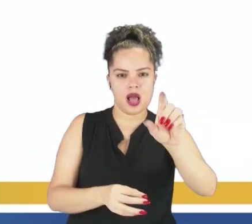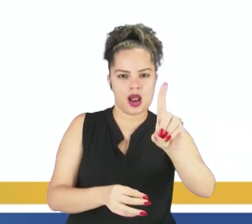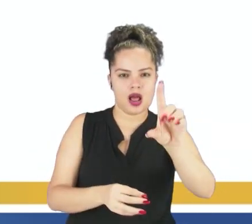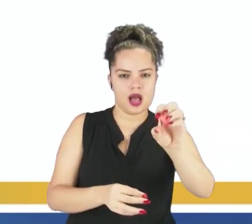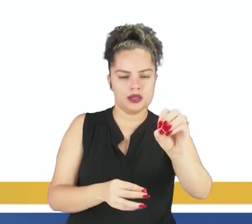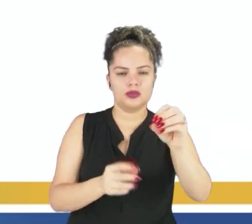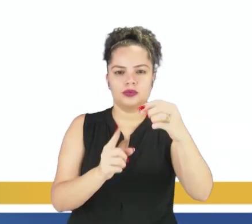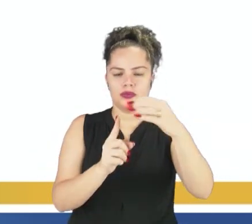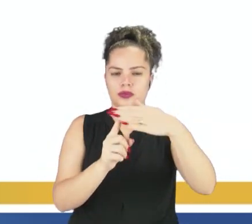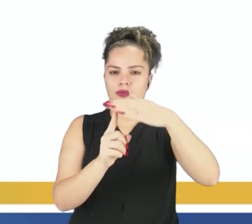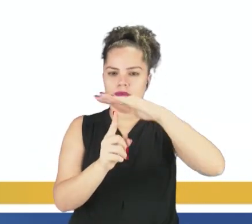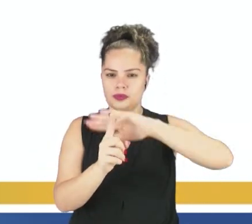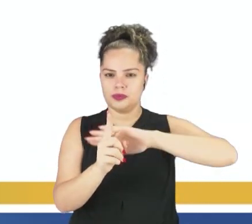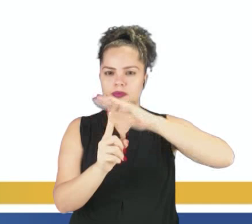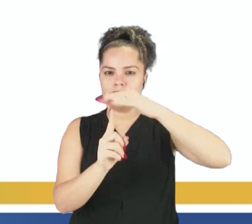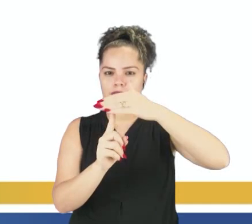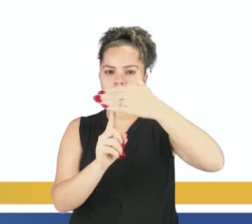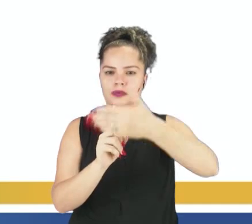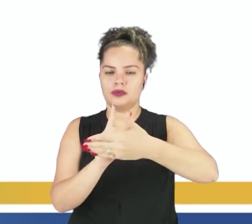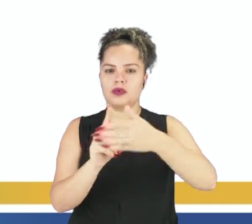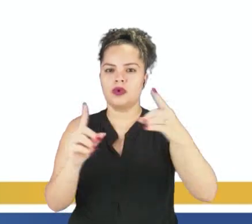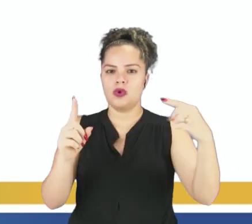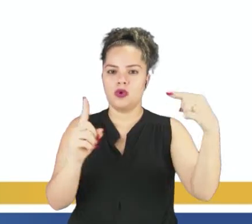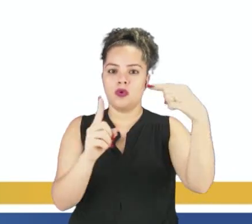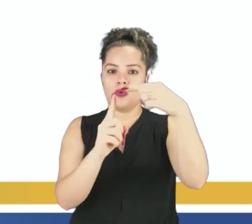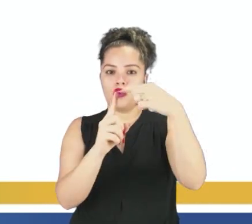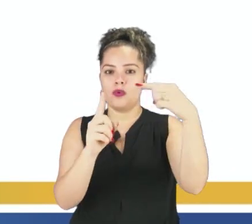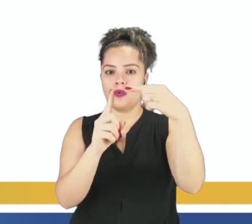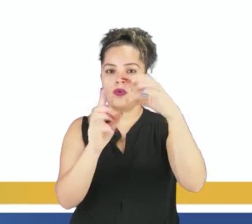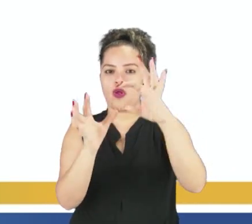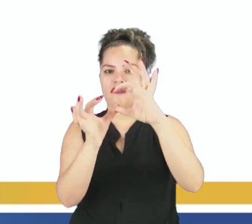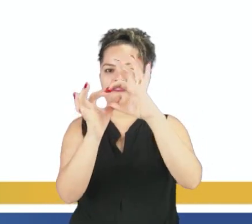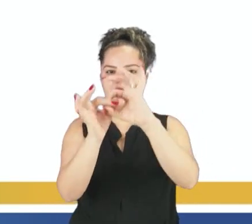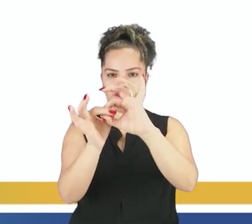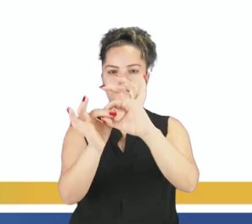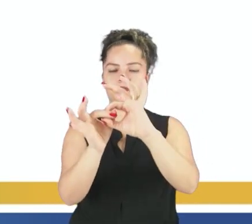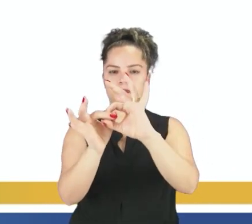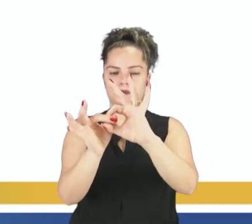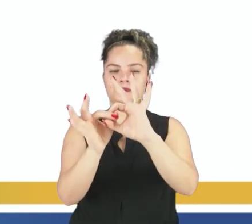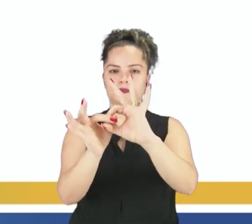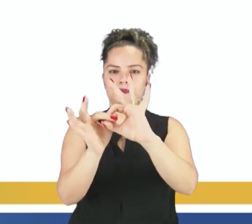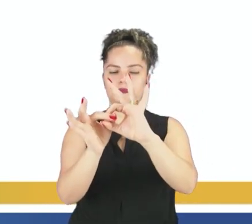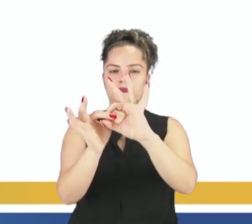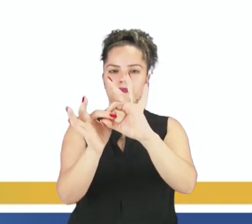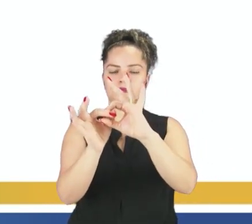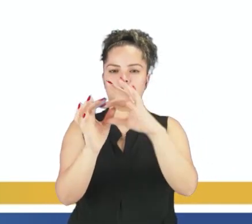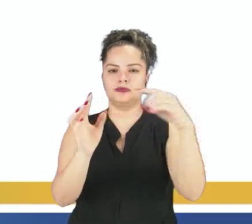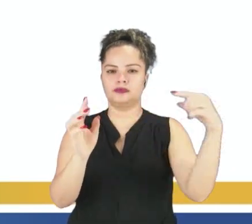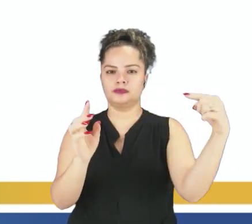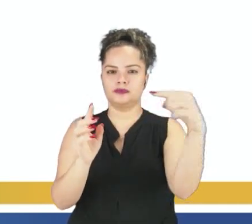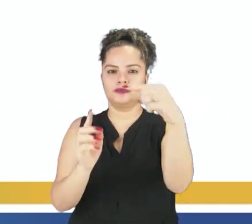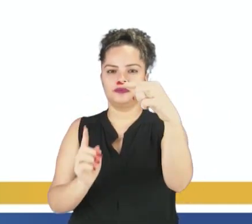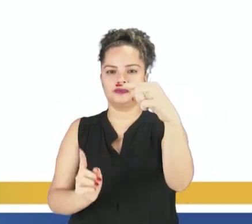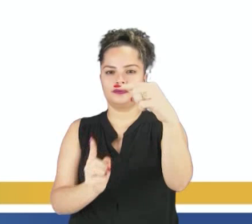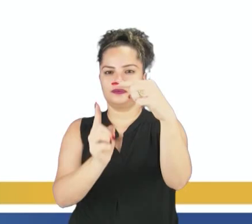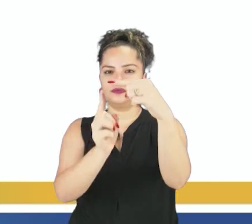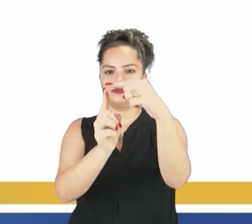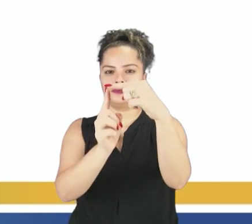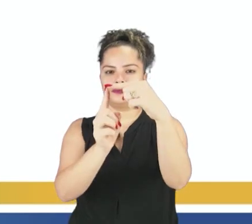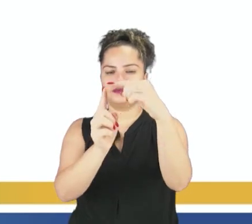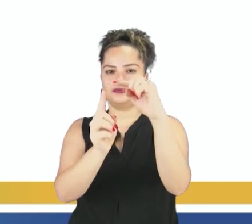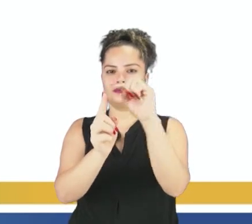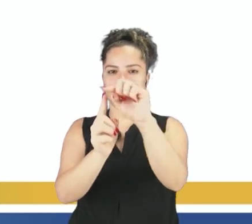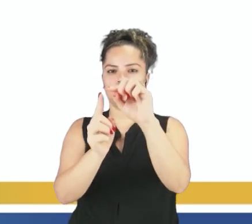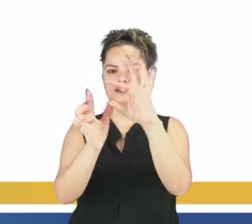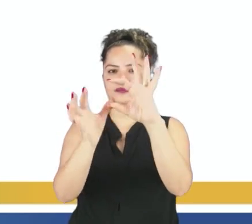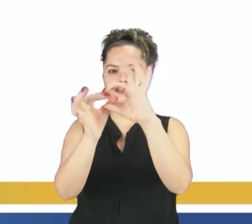O encontro desses lados nós chamamos de vértice, certo? Ou seja, as pontas do polígono a gente chama de